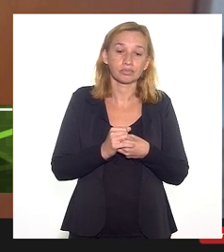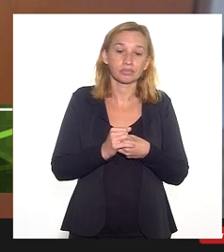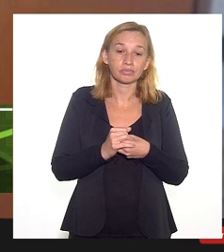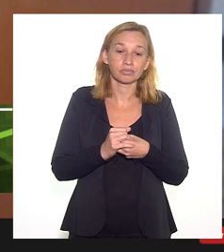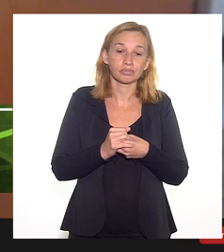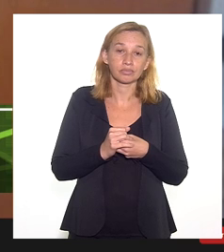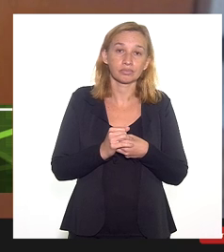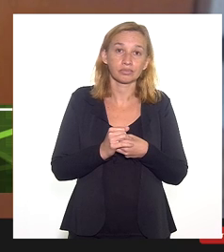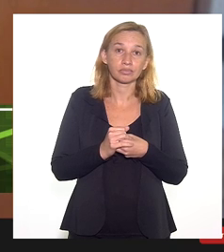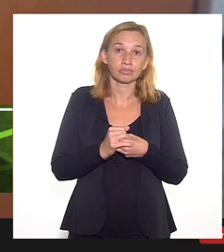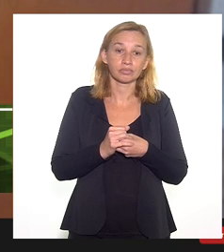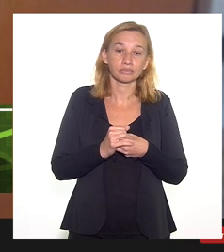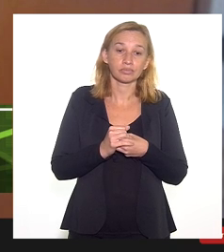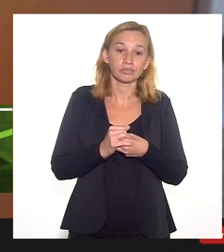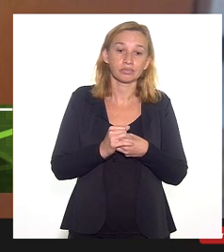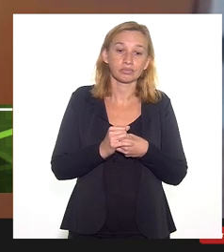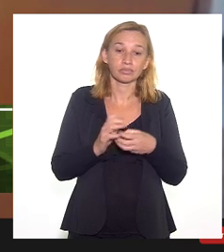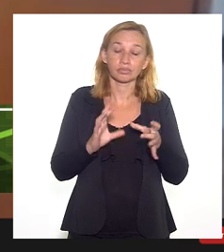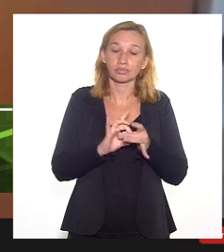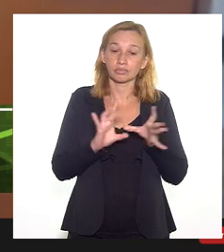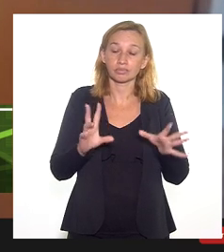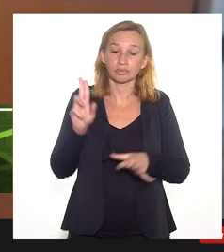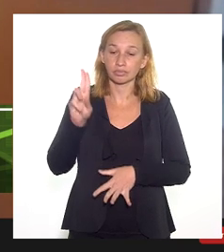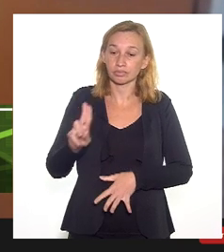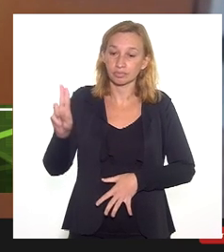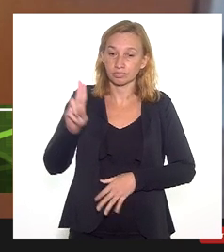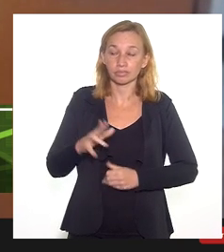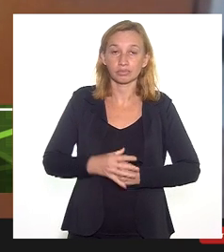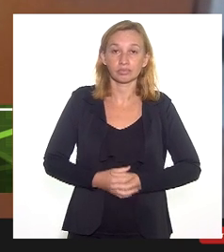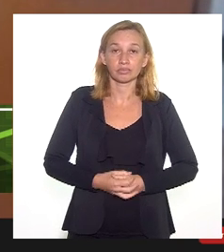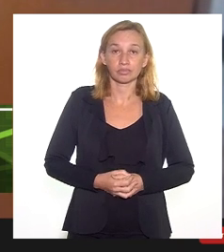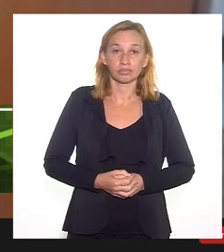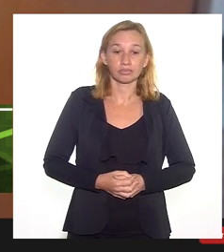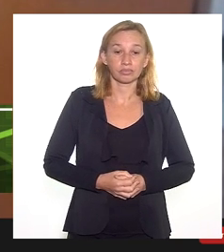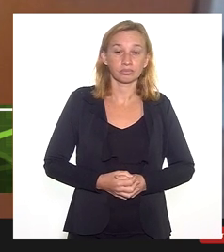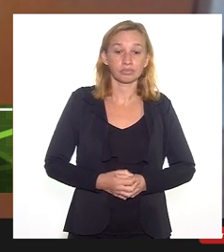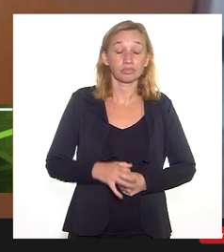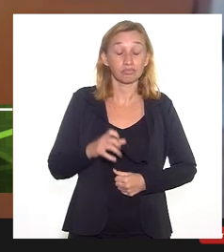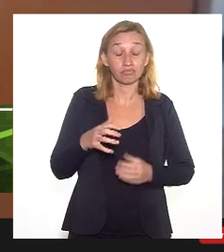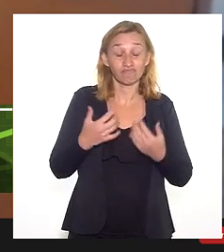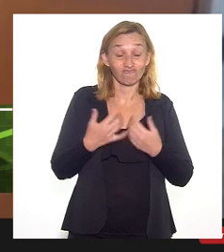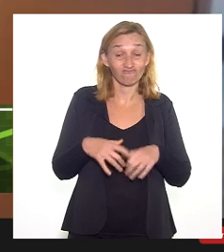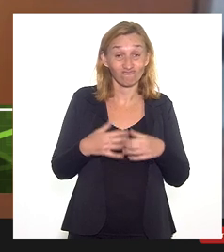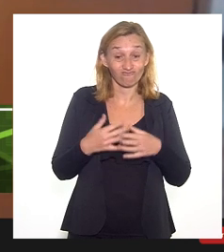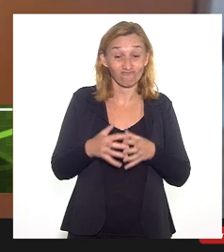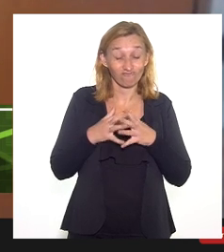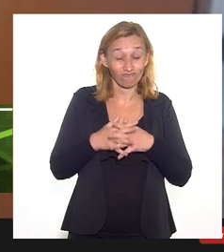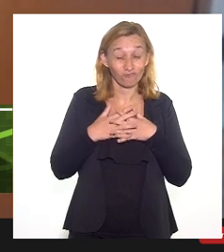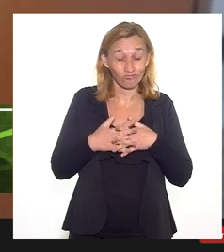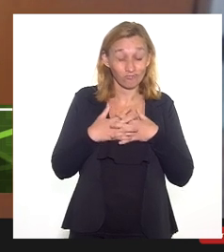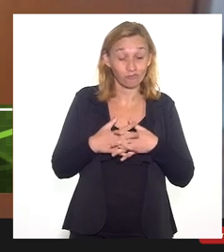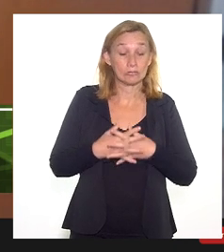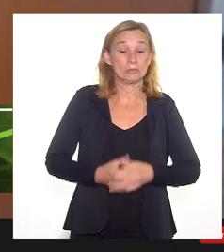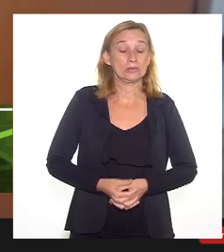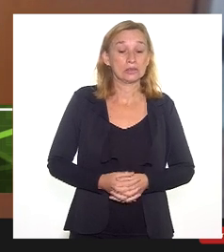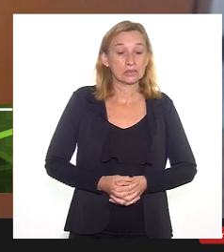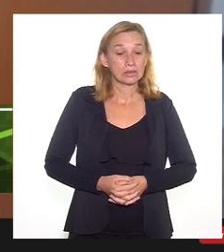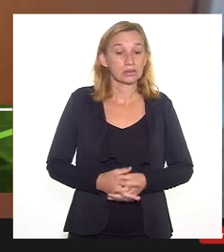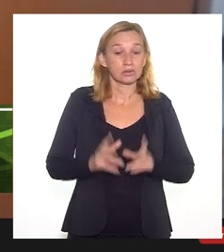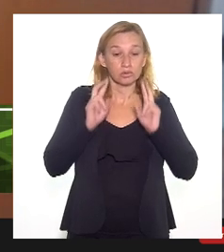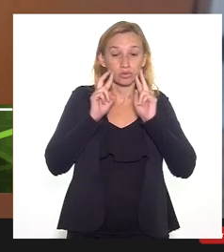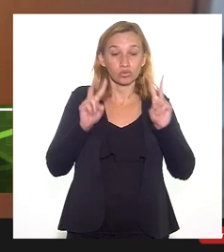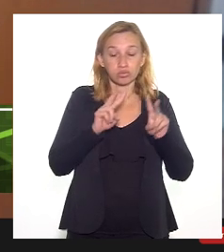que tratam da questão da autonomia universitária. É muito complicado do ponto de vista do